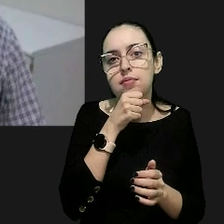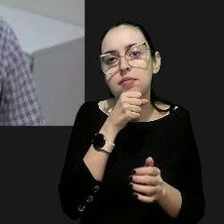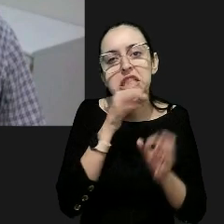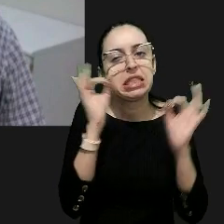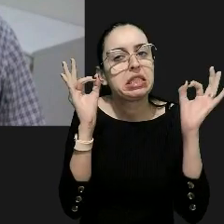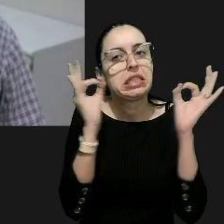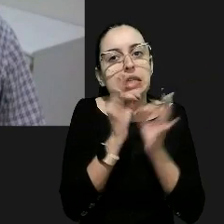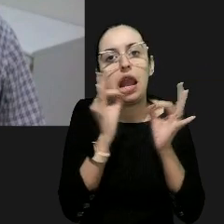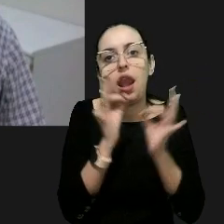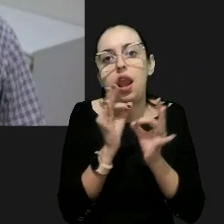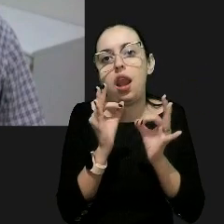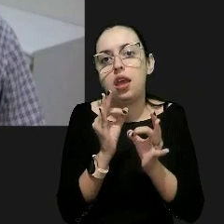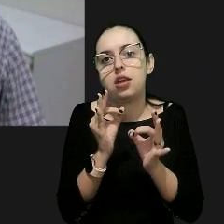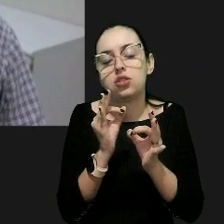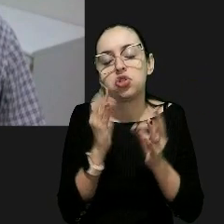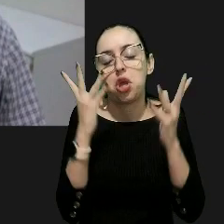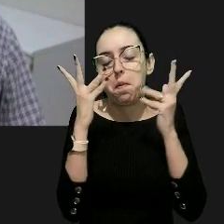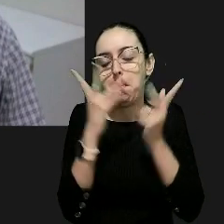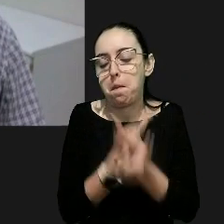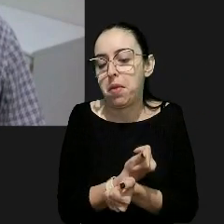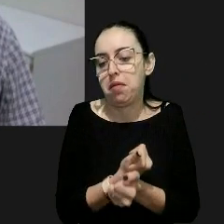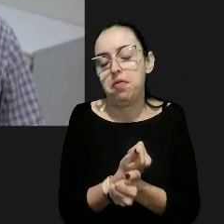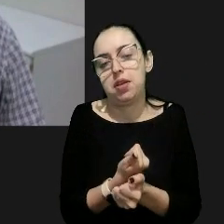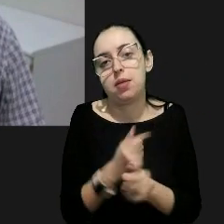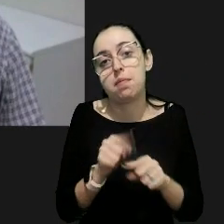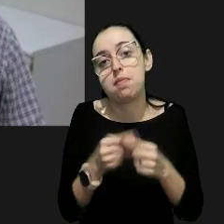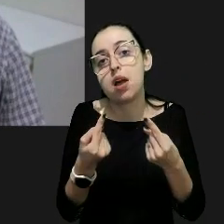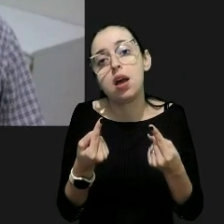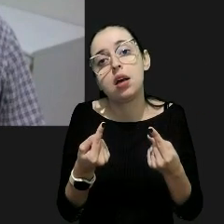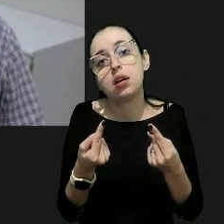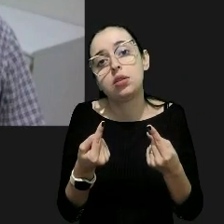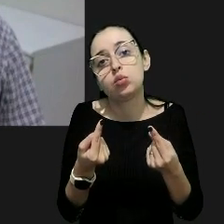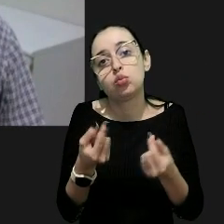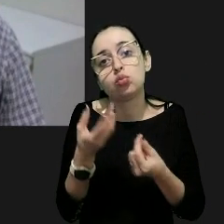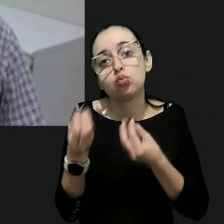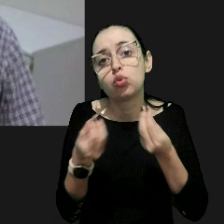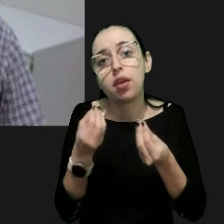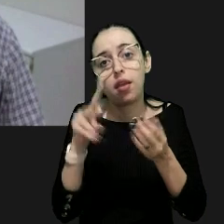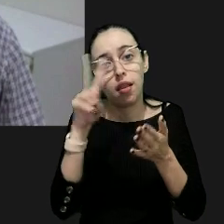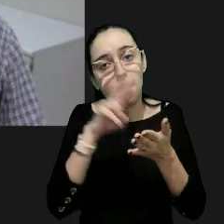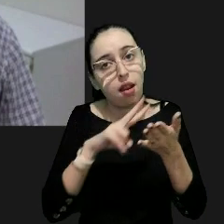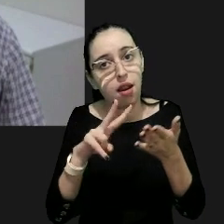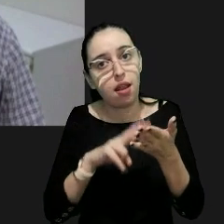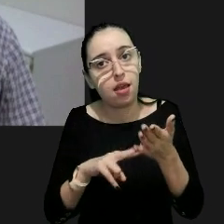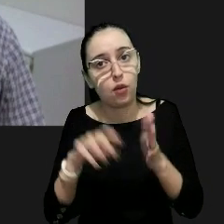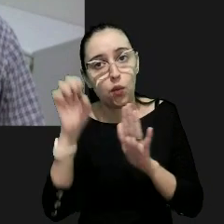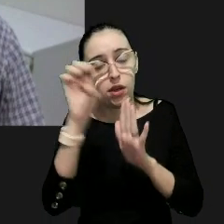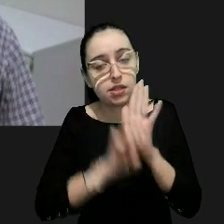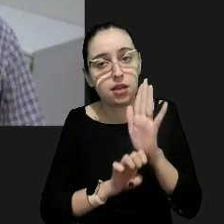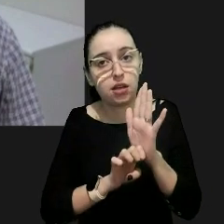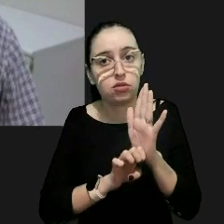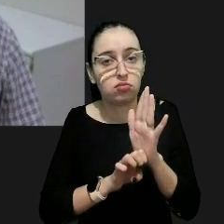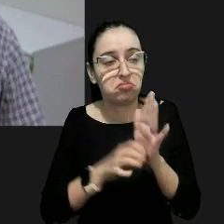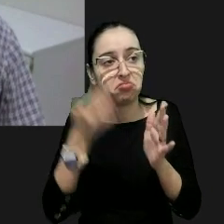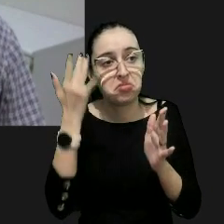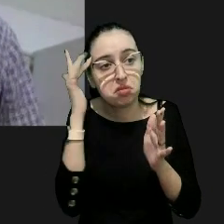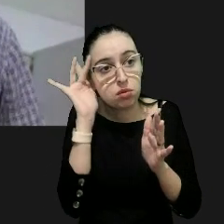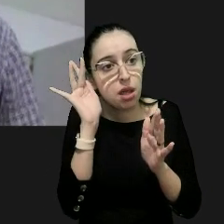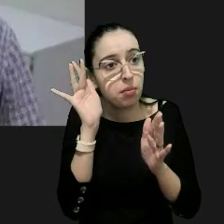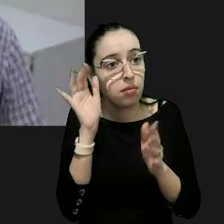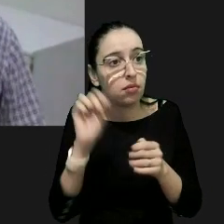de Idoso é uma perfeição, é uma maravilha. Mas o que adianta você ler